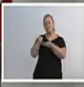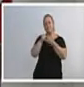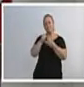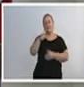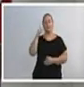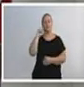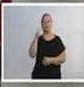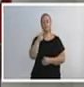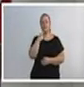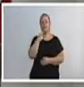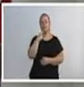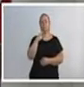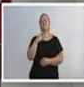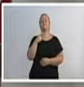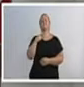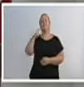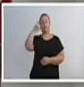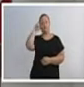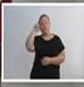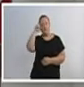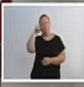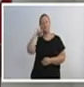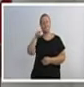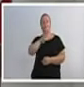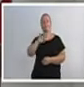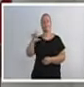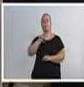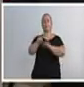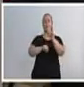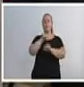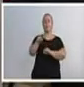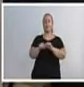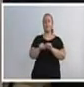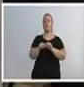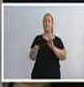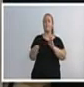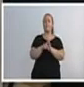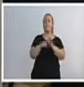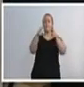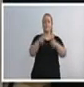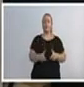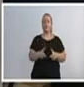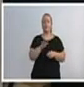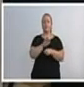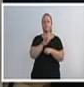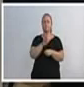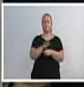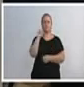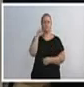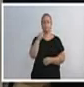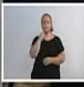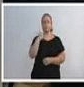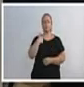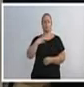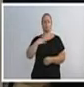surdos, que é o Giovanni Manetta, é que Blumenau estude a possibilidade de ter um centro de atendimento ao surdo. Eu, inclusive, me coloquei disponível